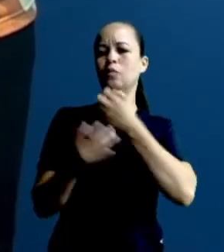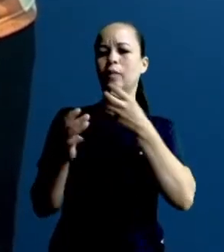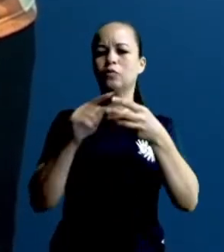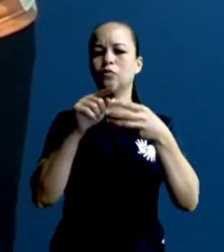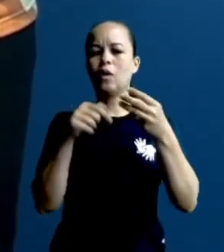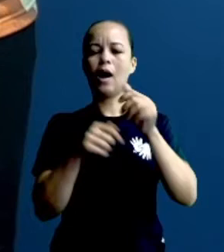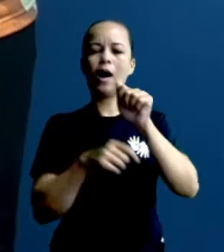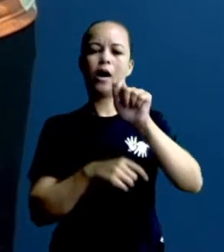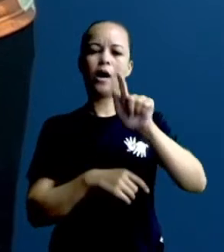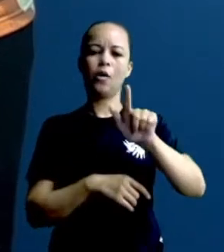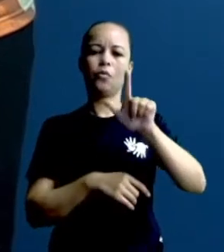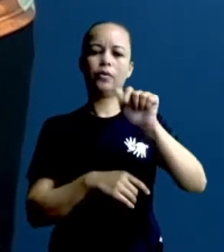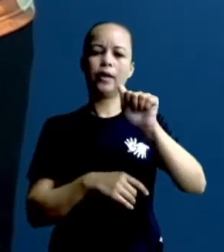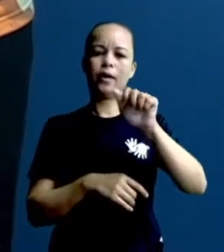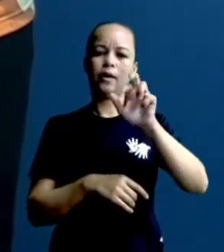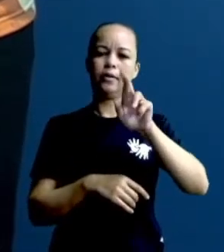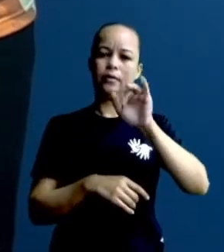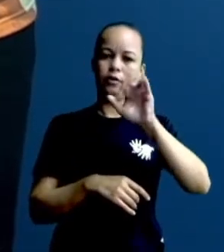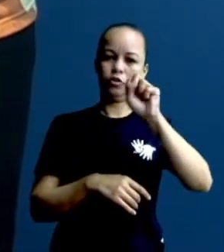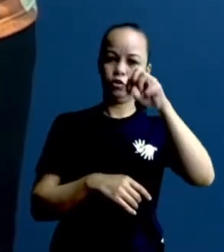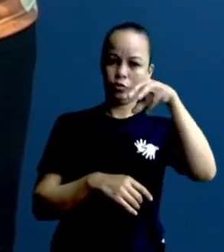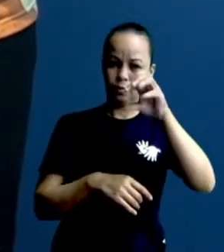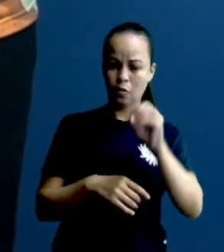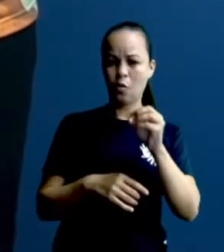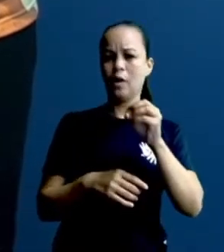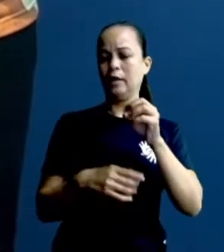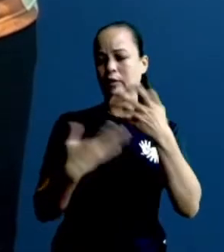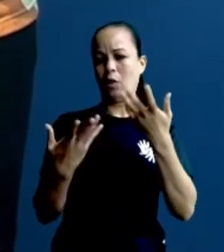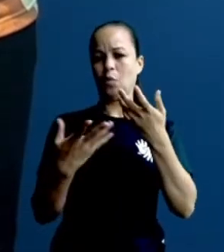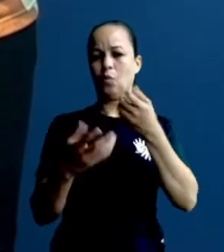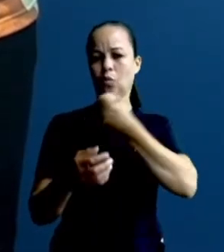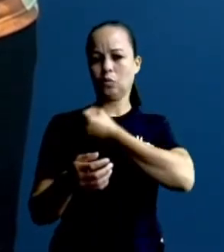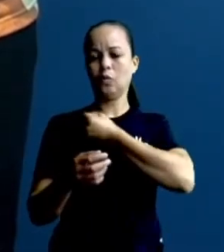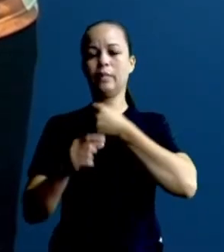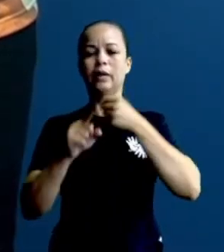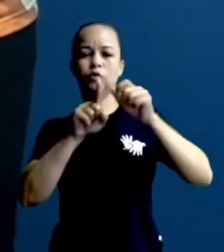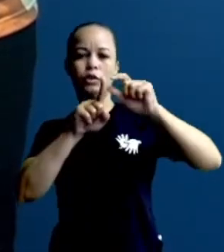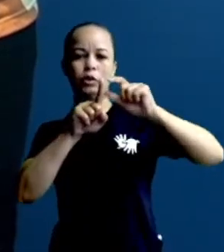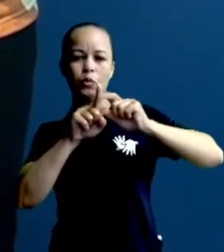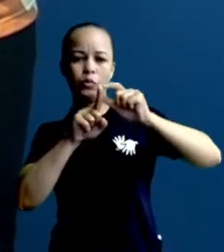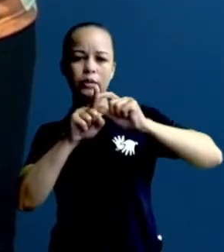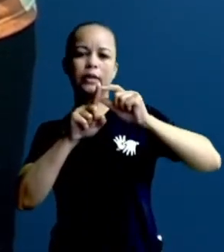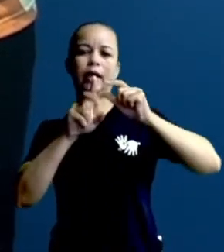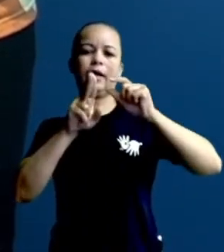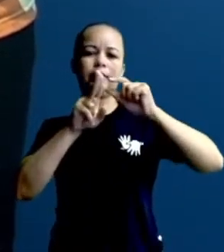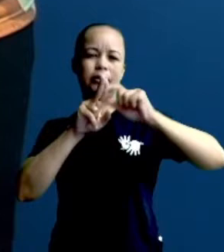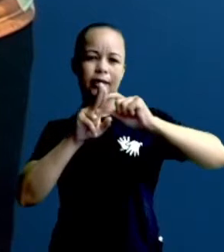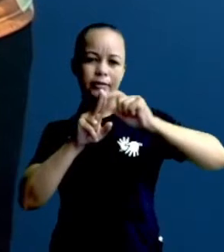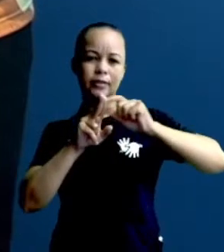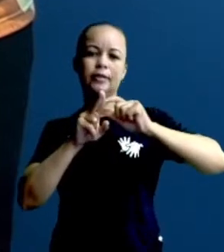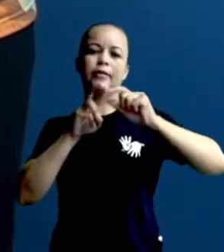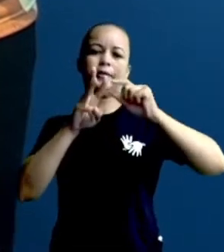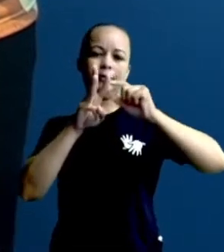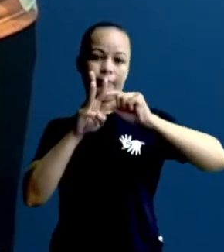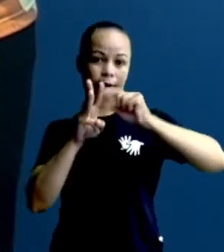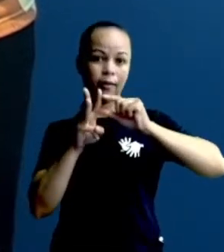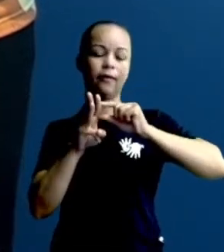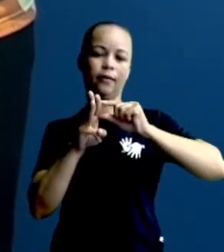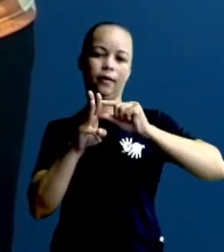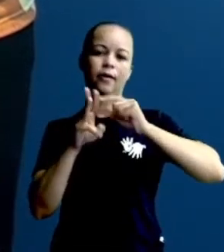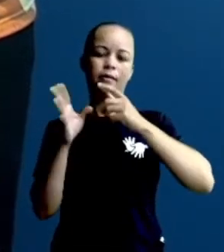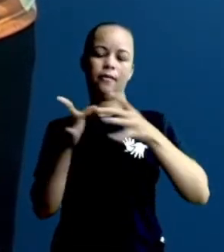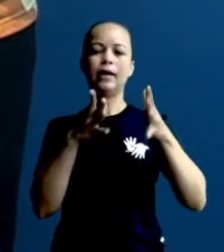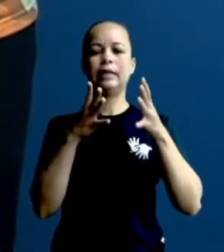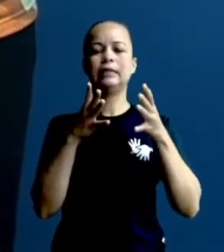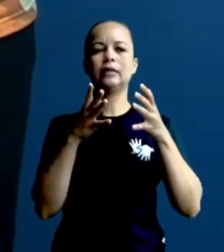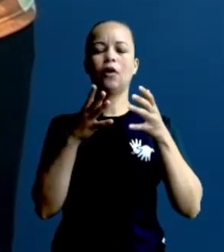as unidades, 2 algarismos, números que representam lá as dezenas, e 3 algarismos, centena. Então eu tenho que formar